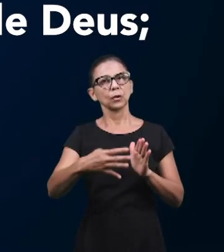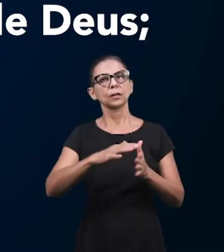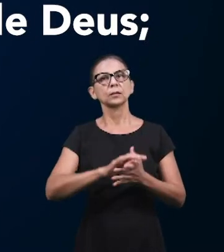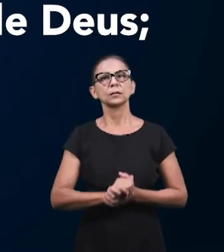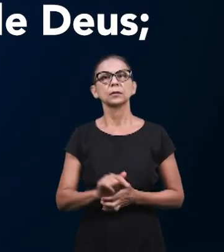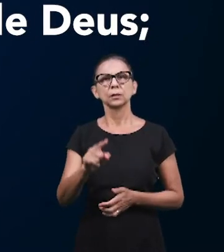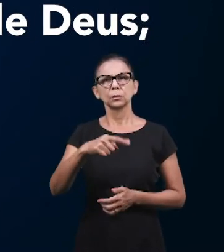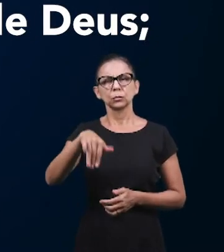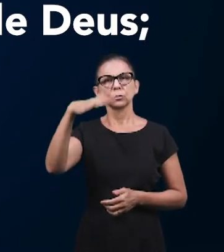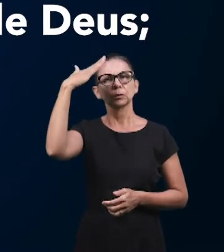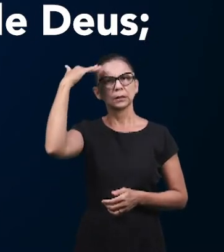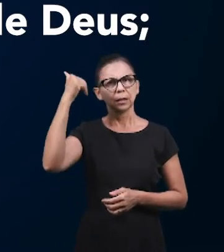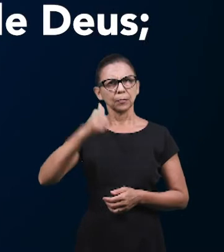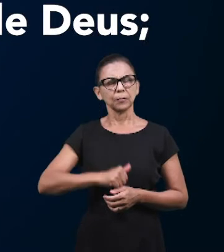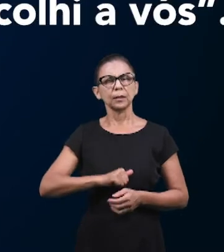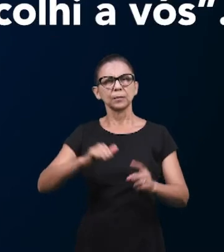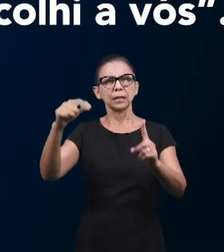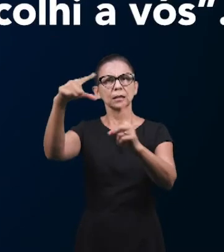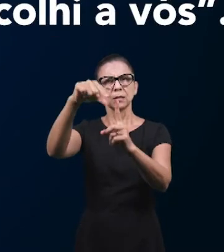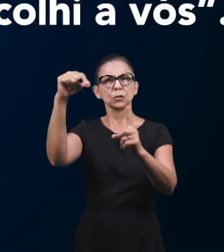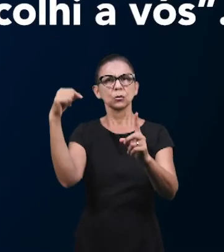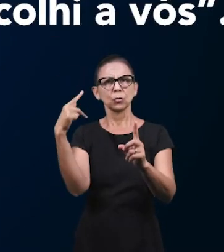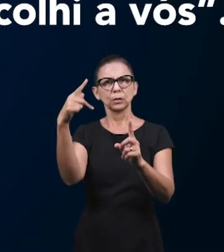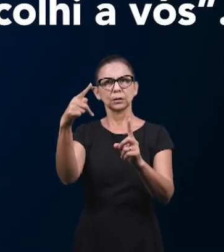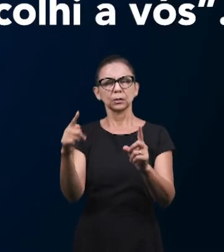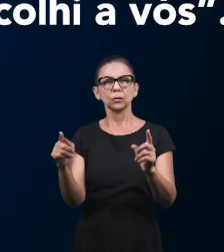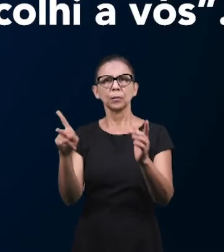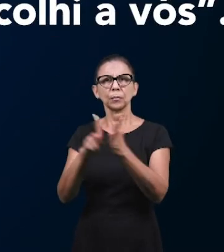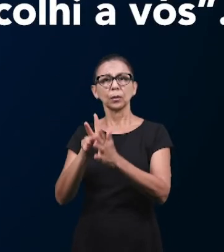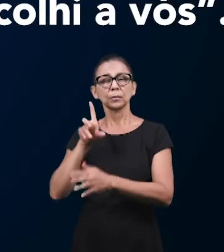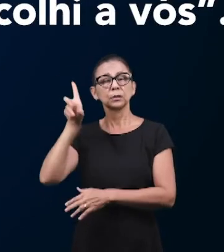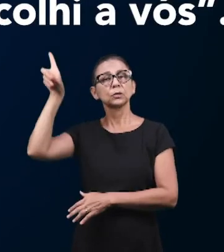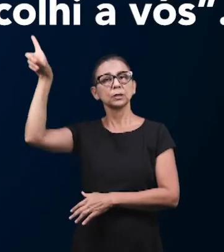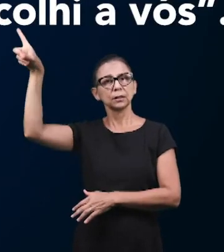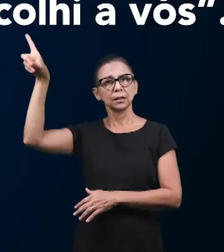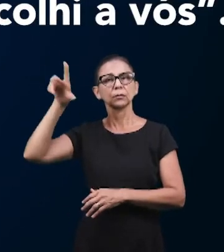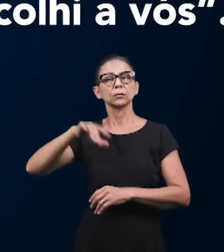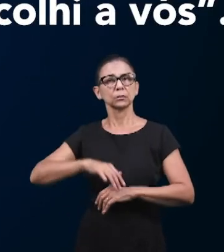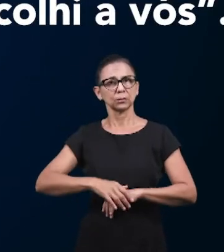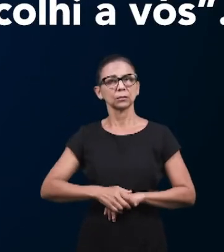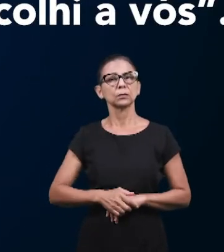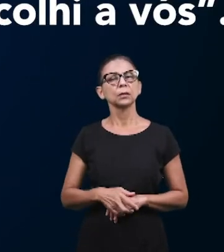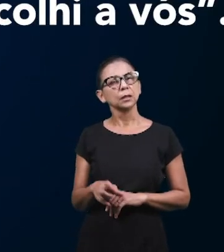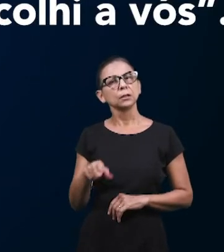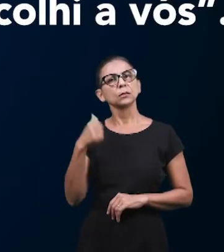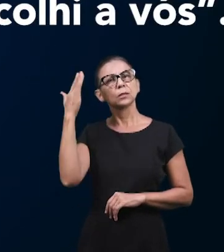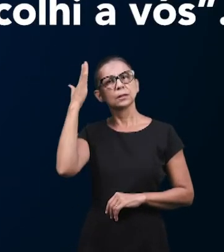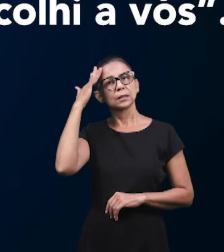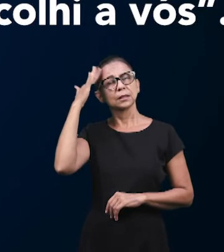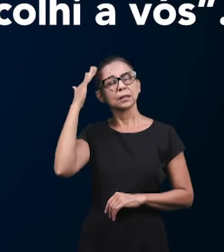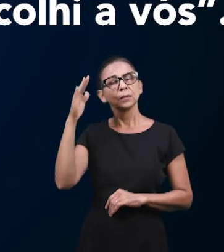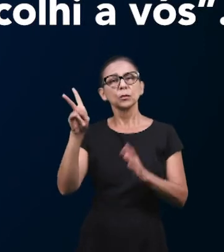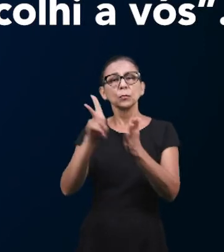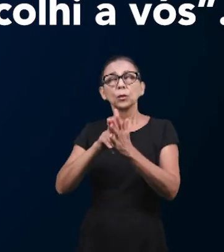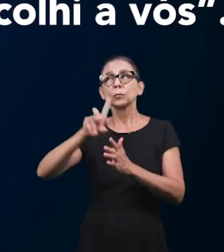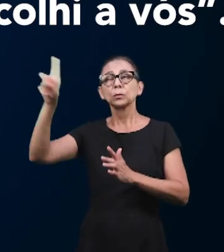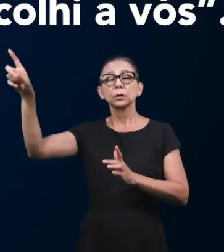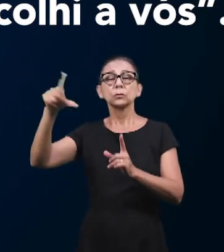de Dios vuestra elección. Nos da a entender que Dios Padre nos eligió.